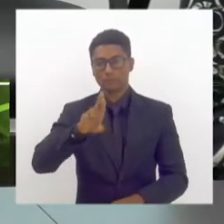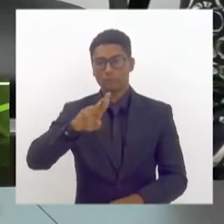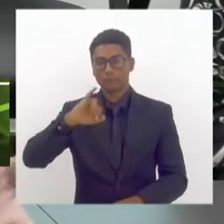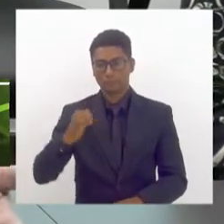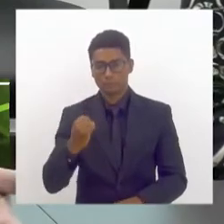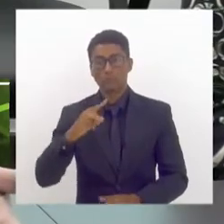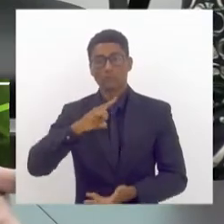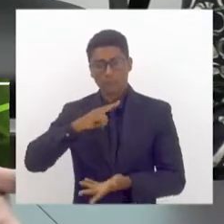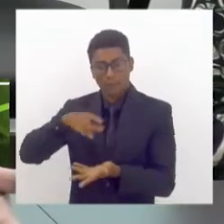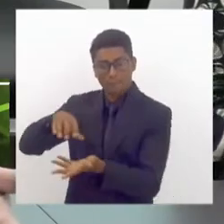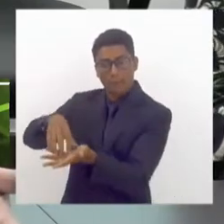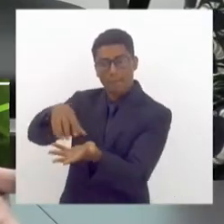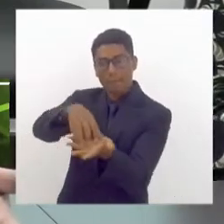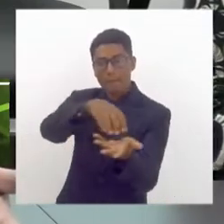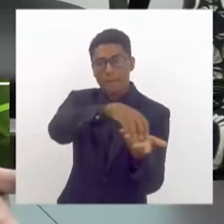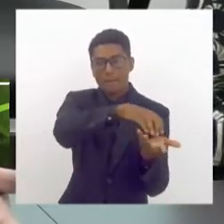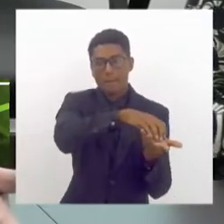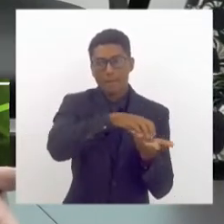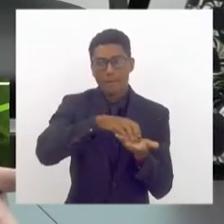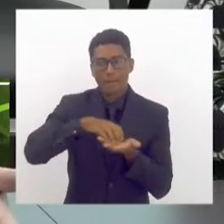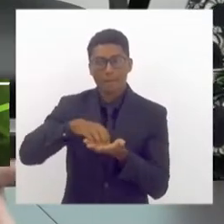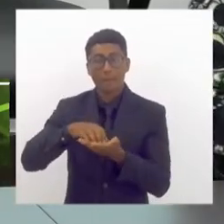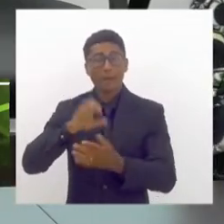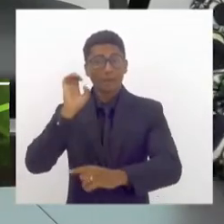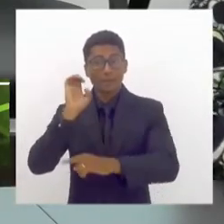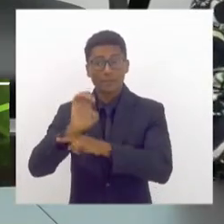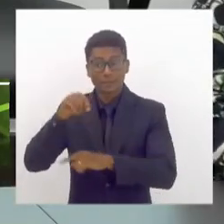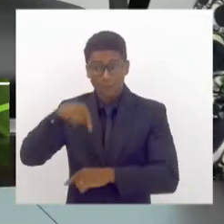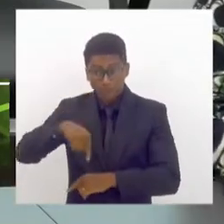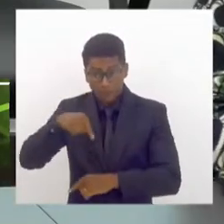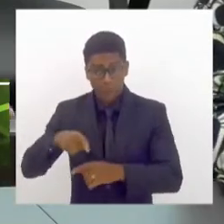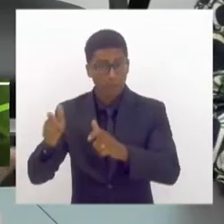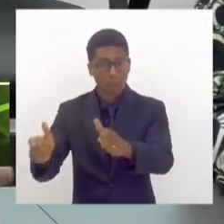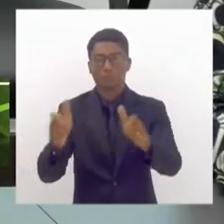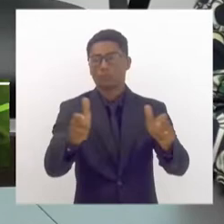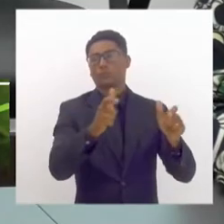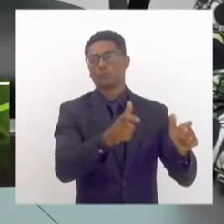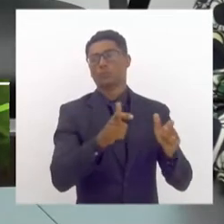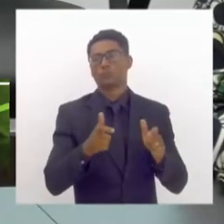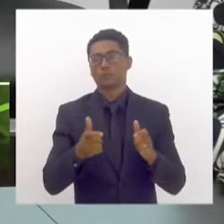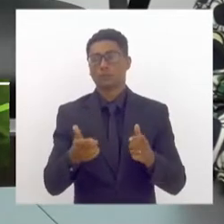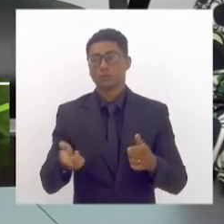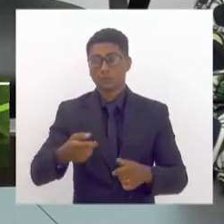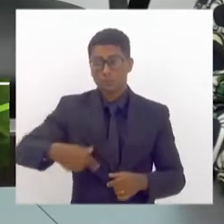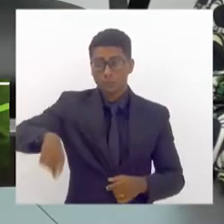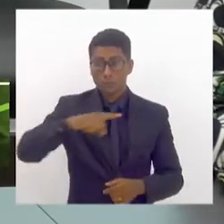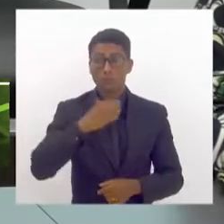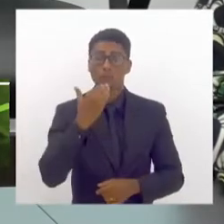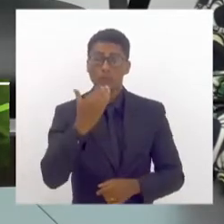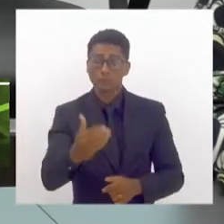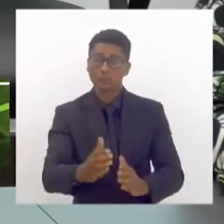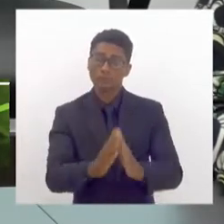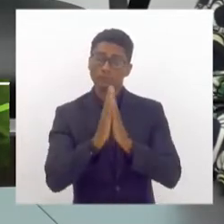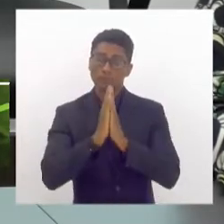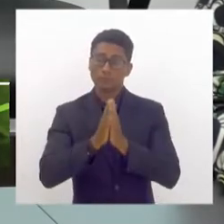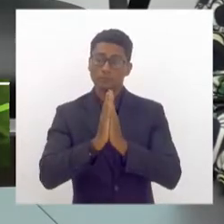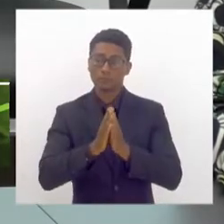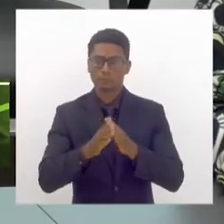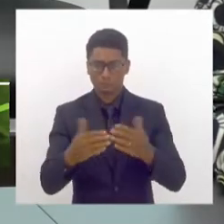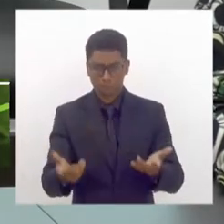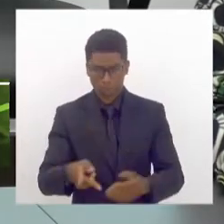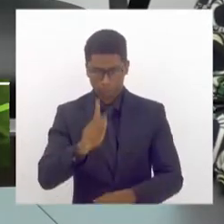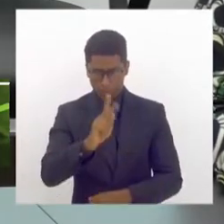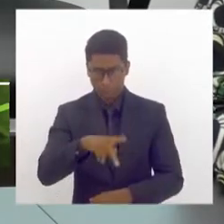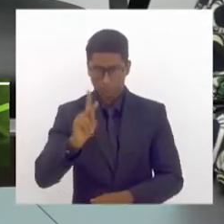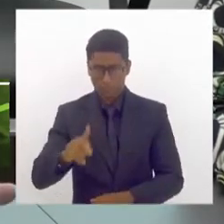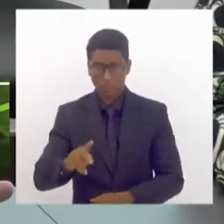polos espalhados pelo estado todo. E aí, hoje, a gente pede como favor. Então, o professor da UERJ que se dispõe, ele não